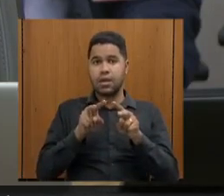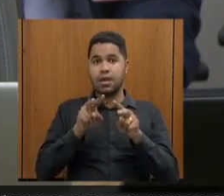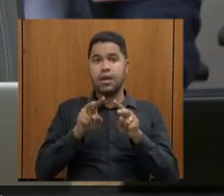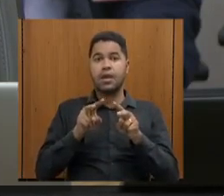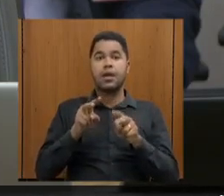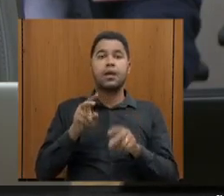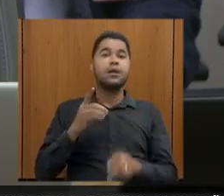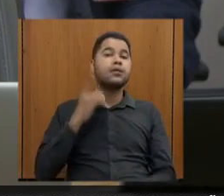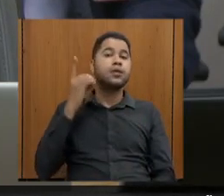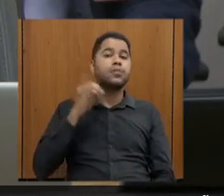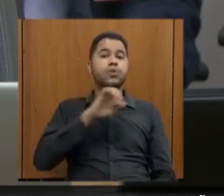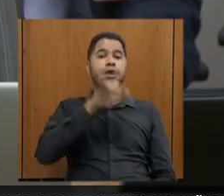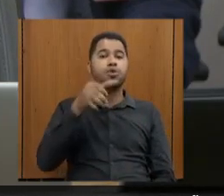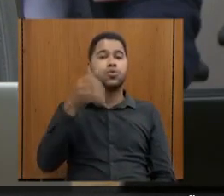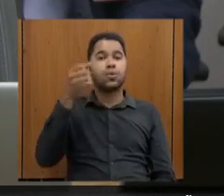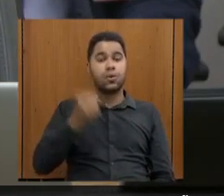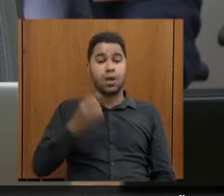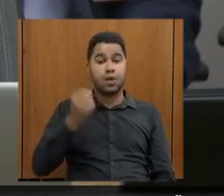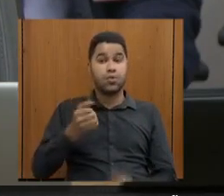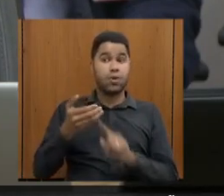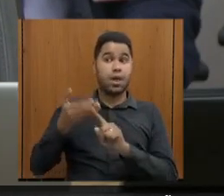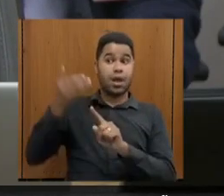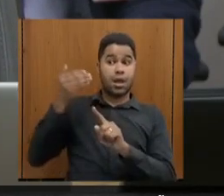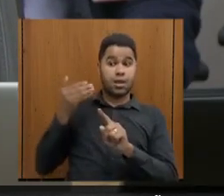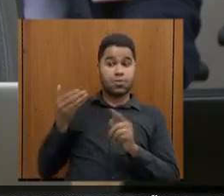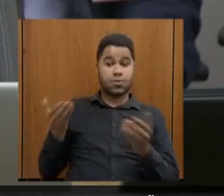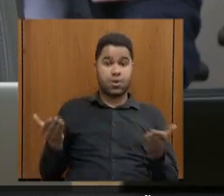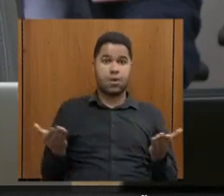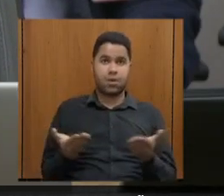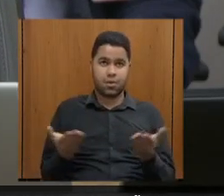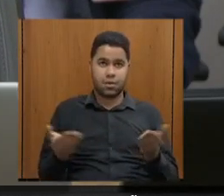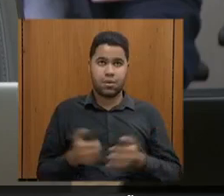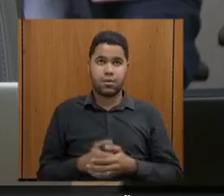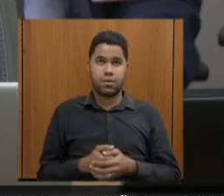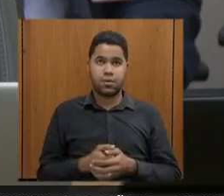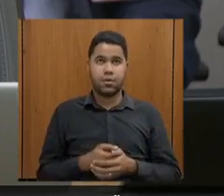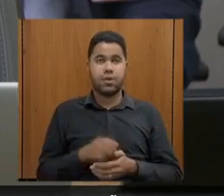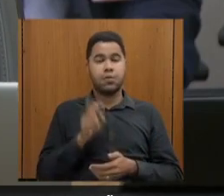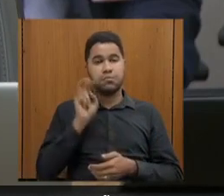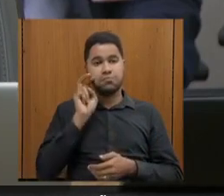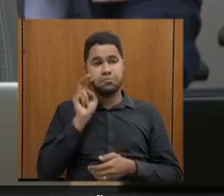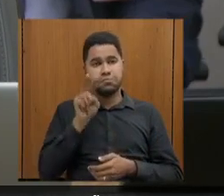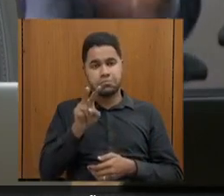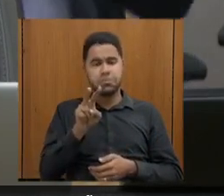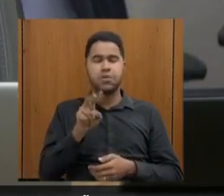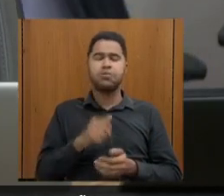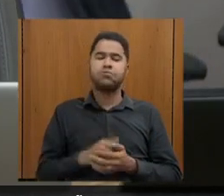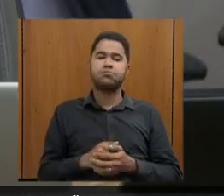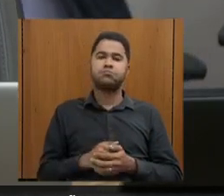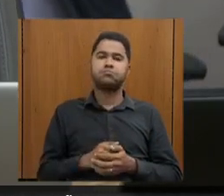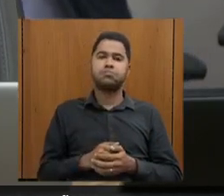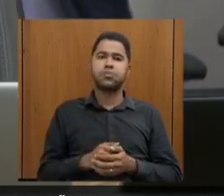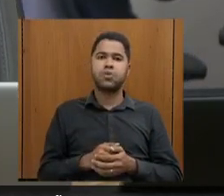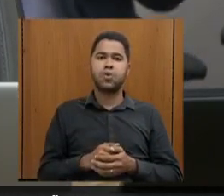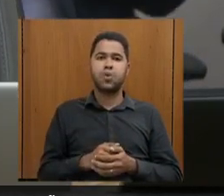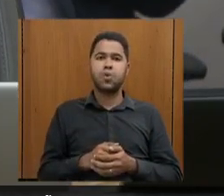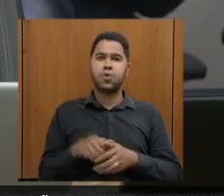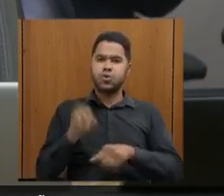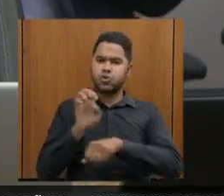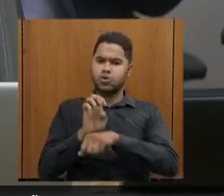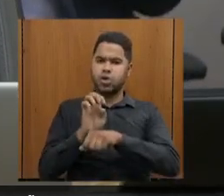Leite do que era antes e do que é o momento agora não é nós temos visto aí um estado enxuto